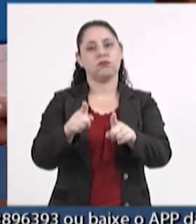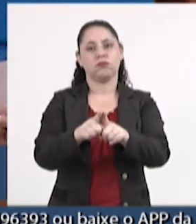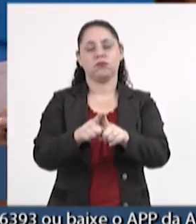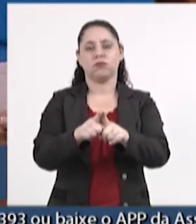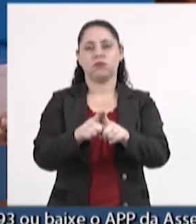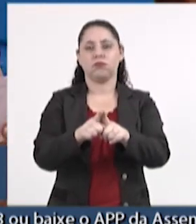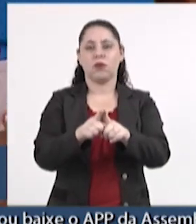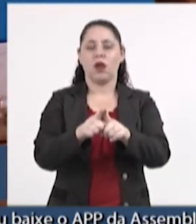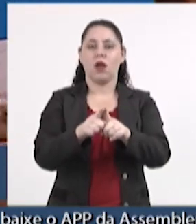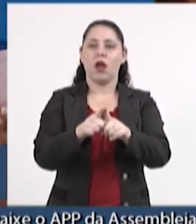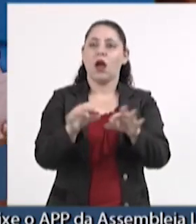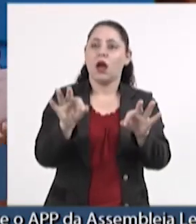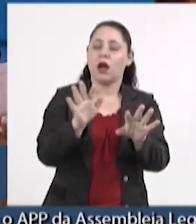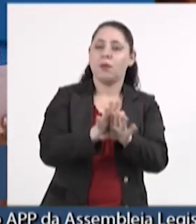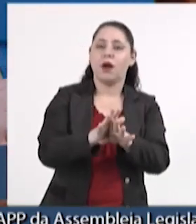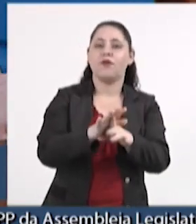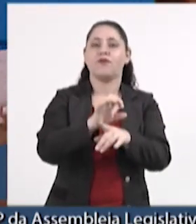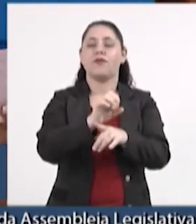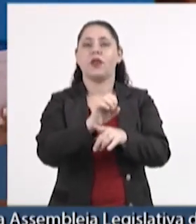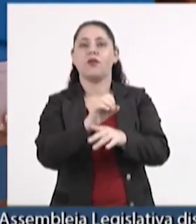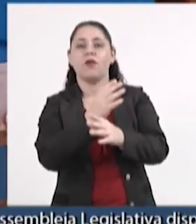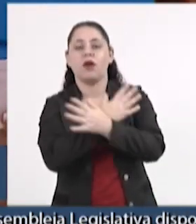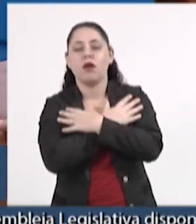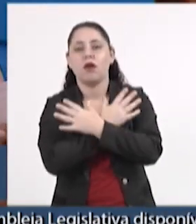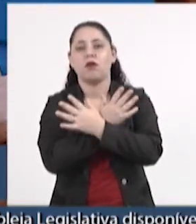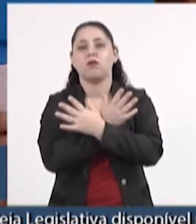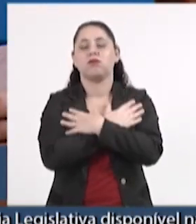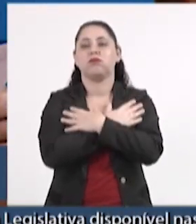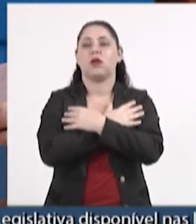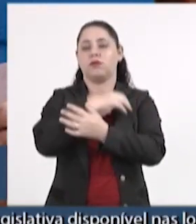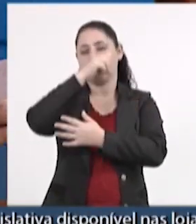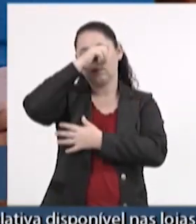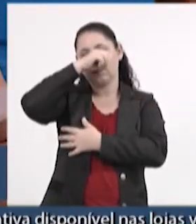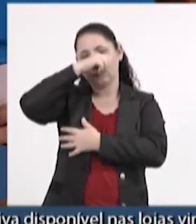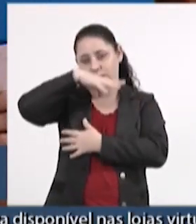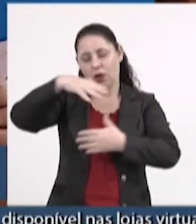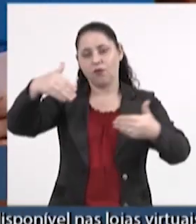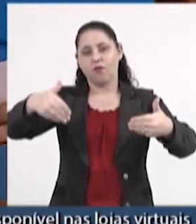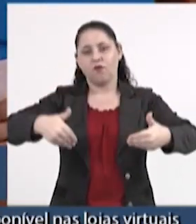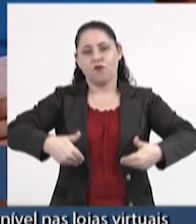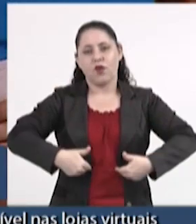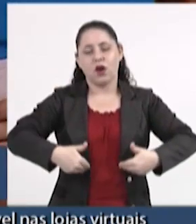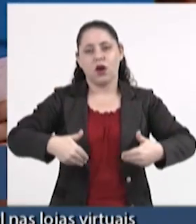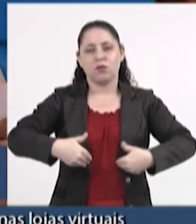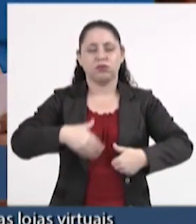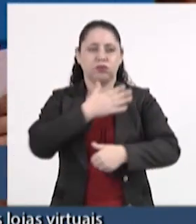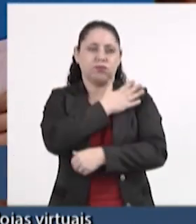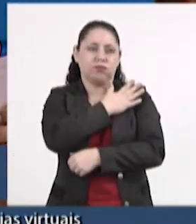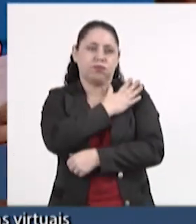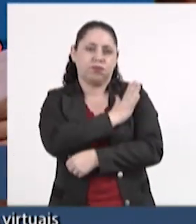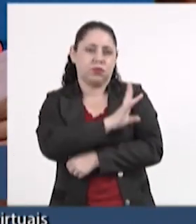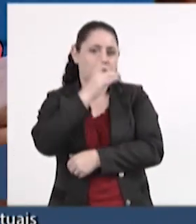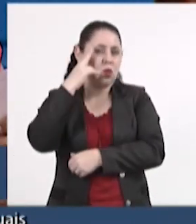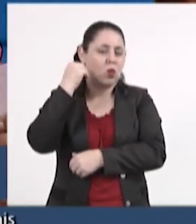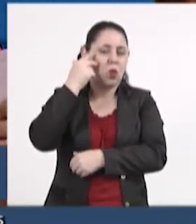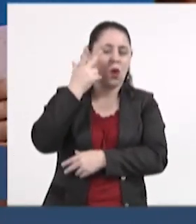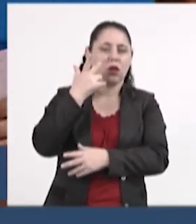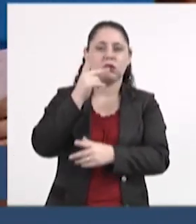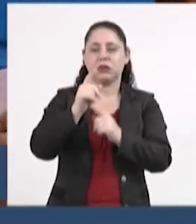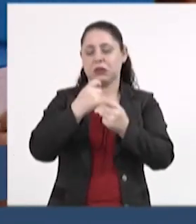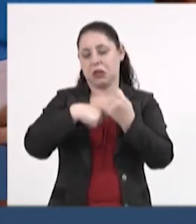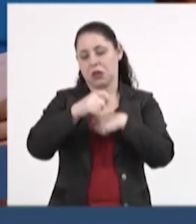ao desemprego, à violência, à fome, ao machismo, ao racismo e ao capitalismo